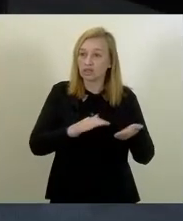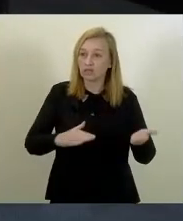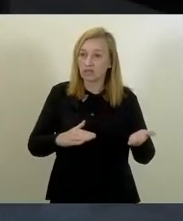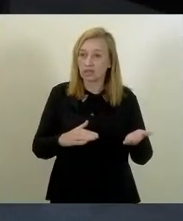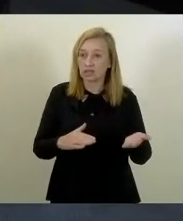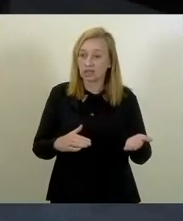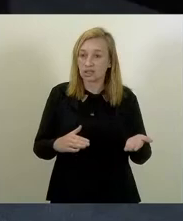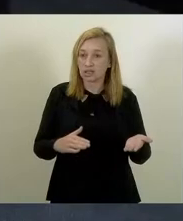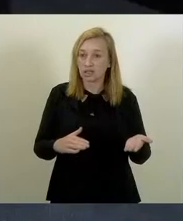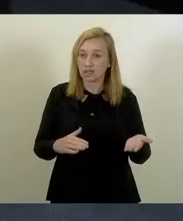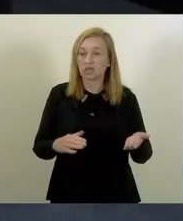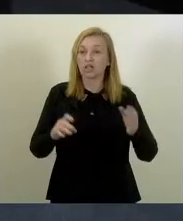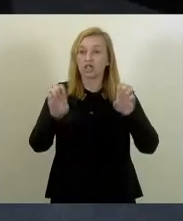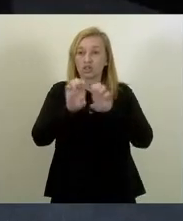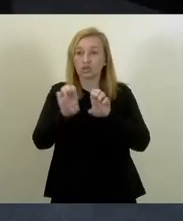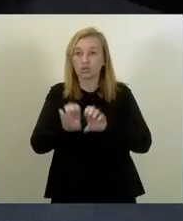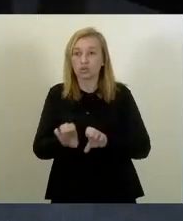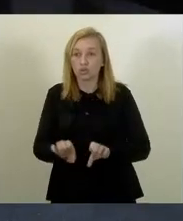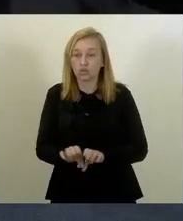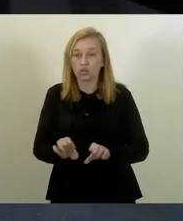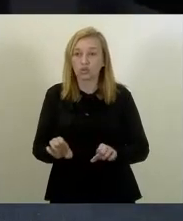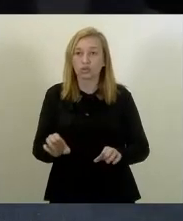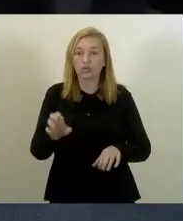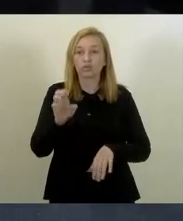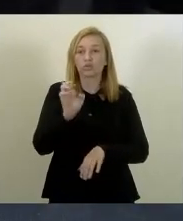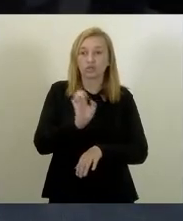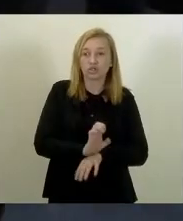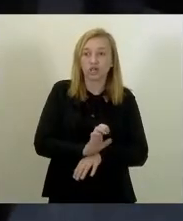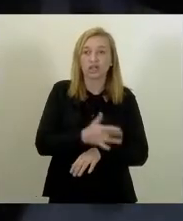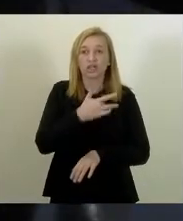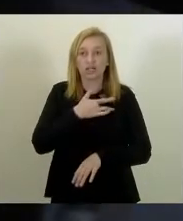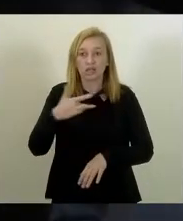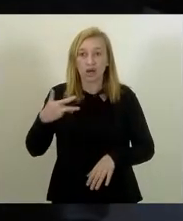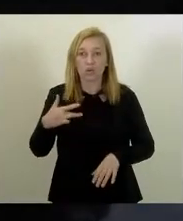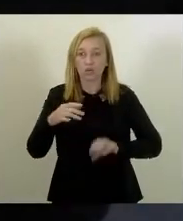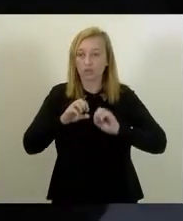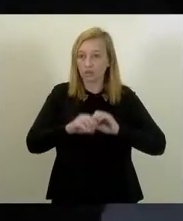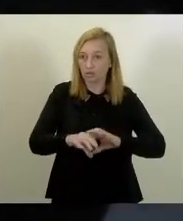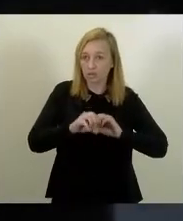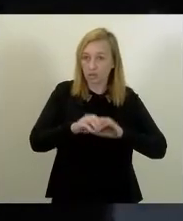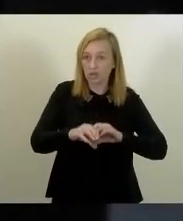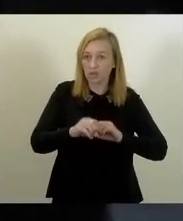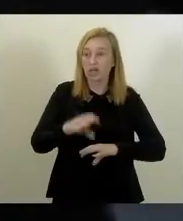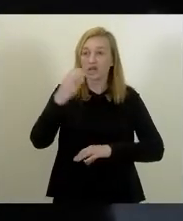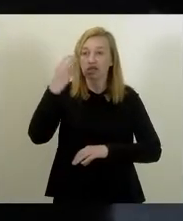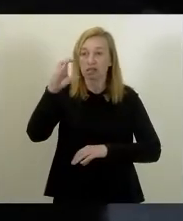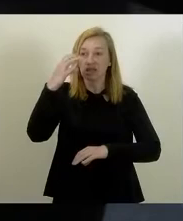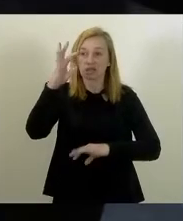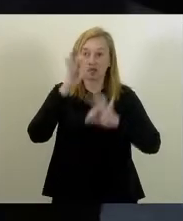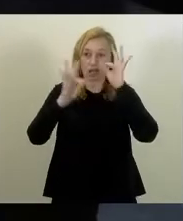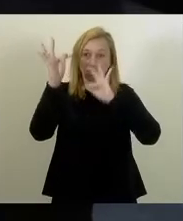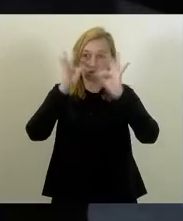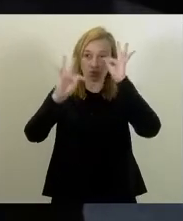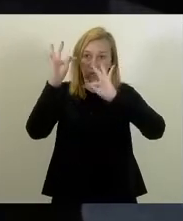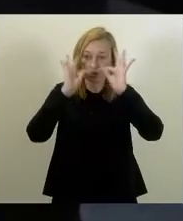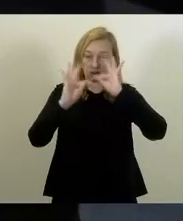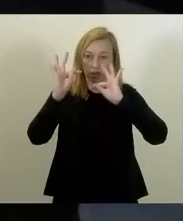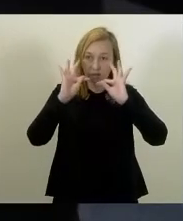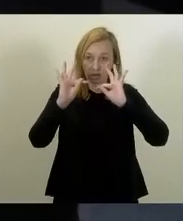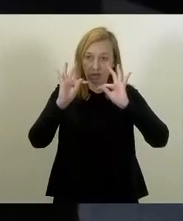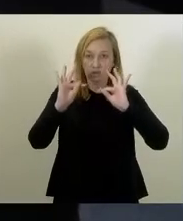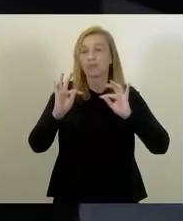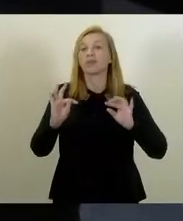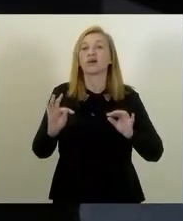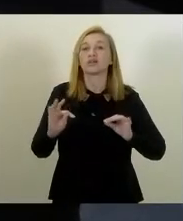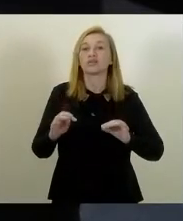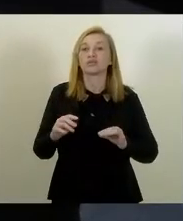envolvidas pela estrutura do Estado, seja na saúde, na educação ou na ciência e tecnologia, perpassa